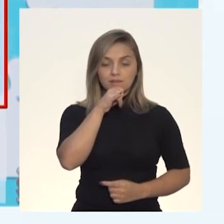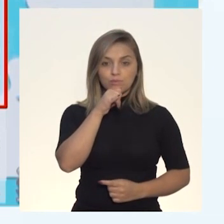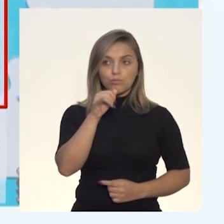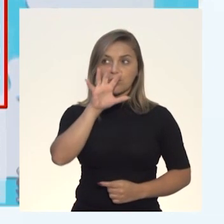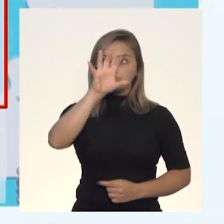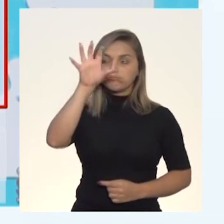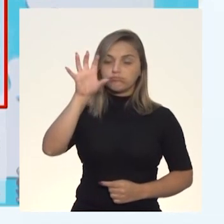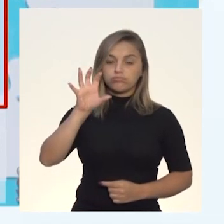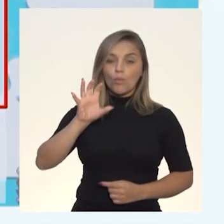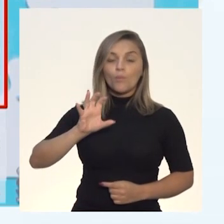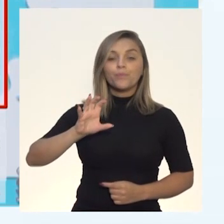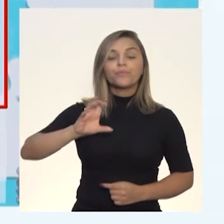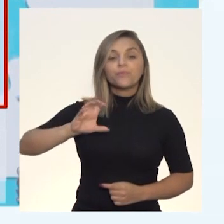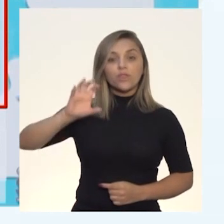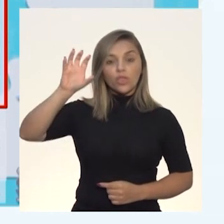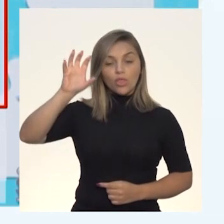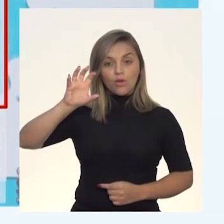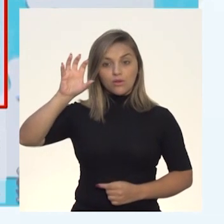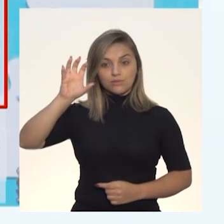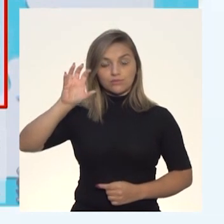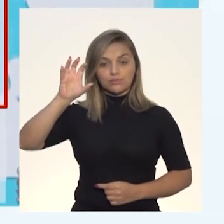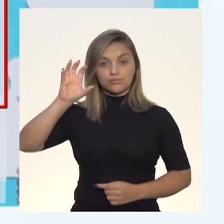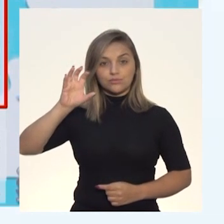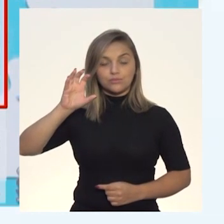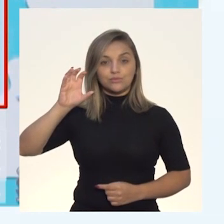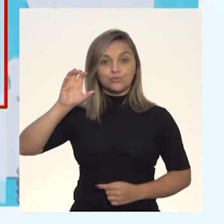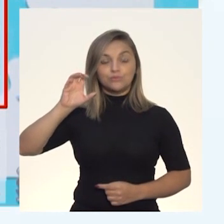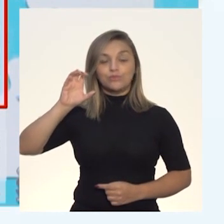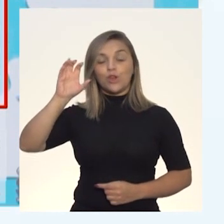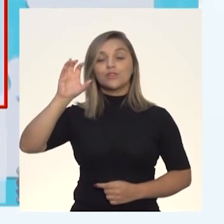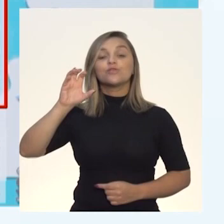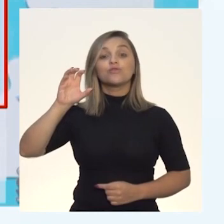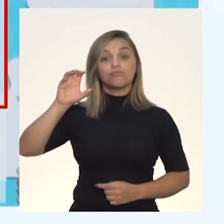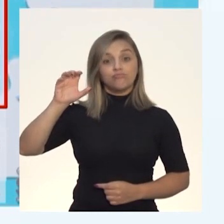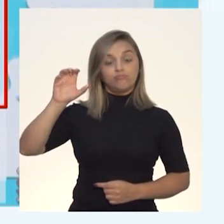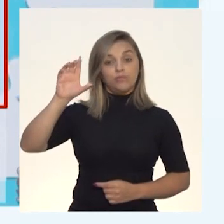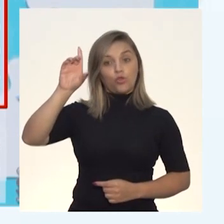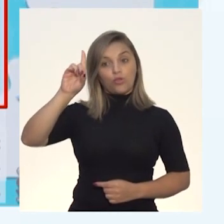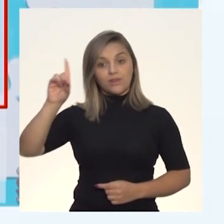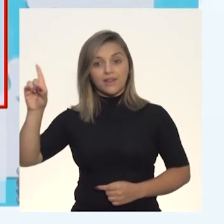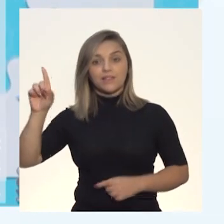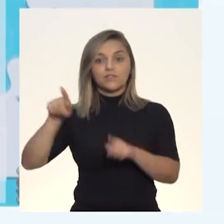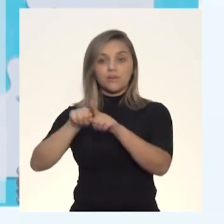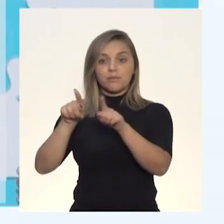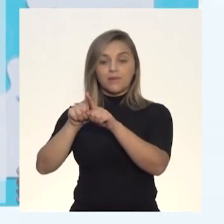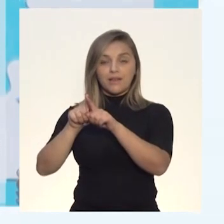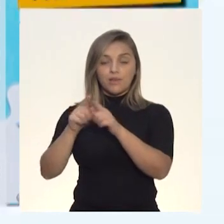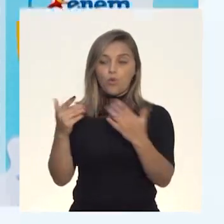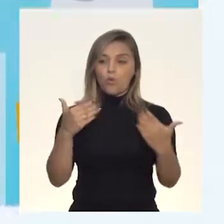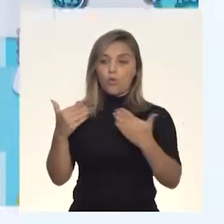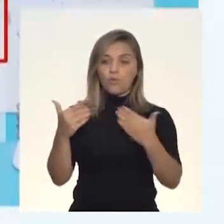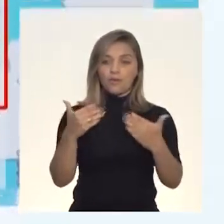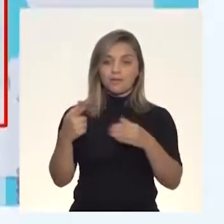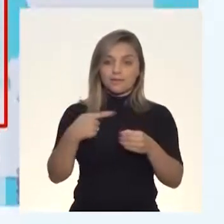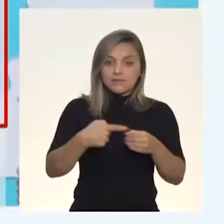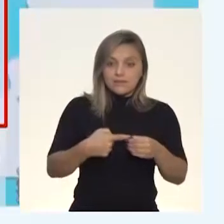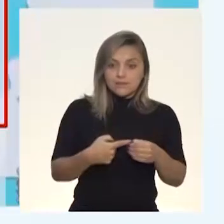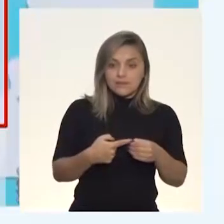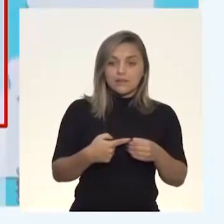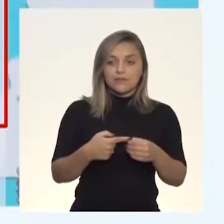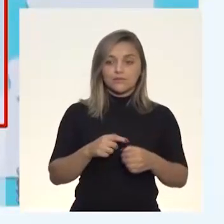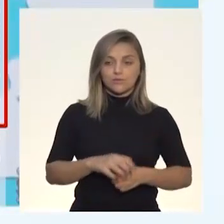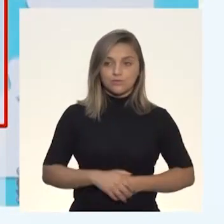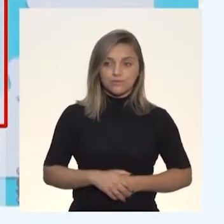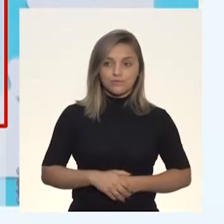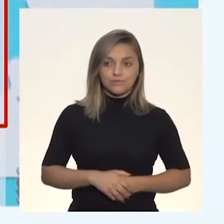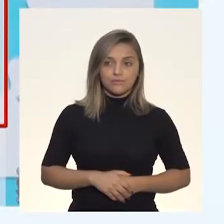as periferias urbanas, as cidades pequenas, em média do interior. Vamos voltar um pouquinho no outro, para a gente conectar os dois? O